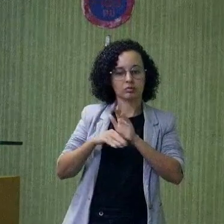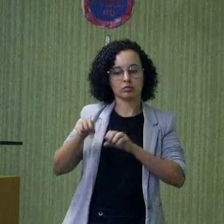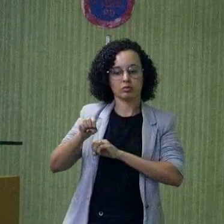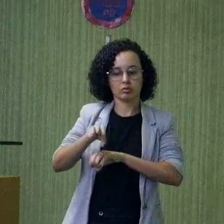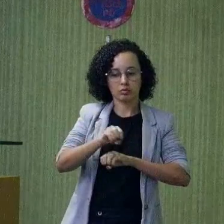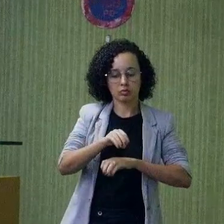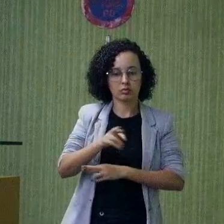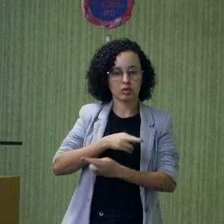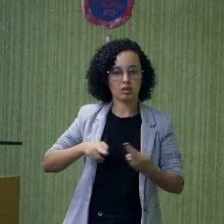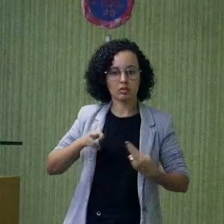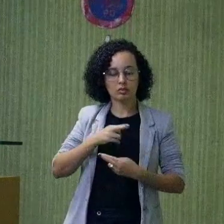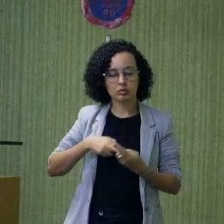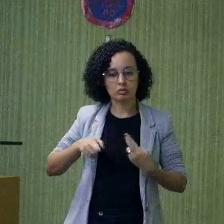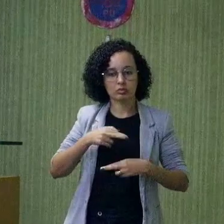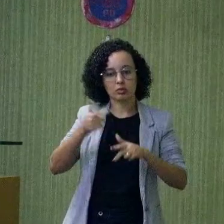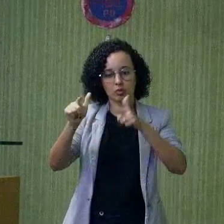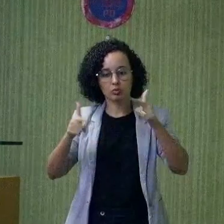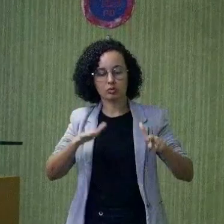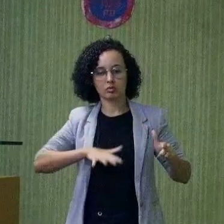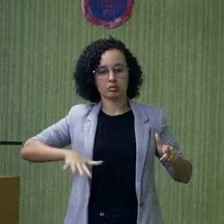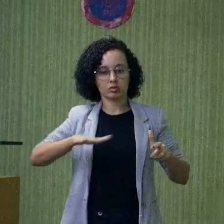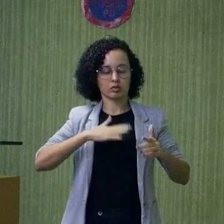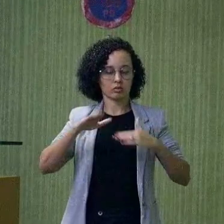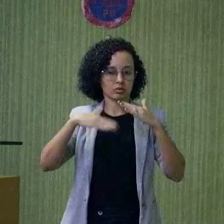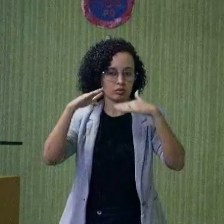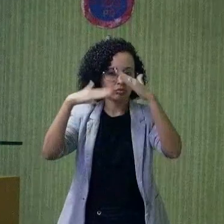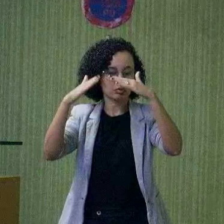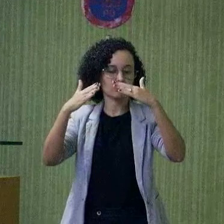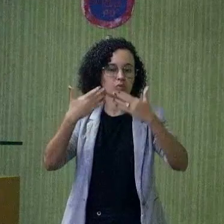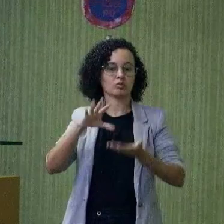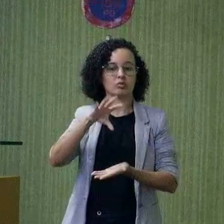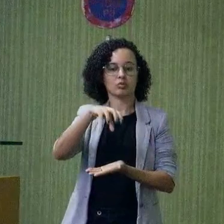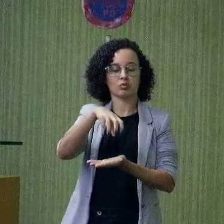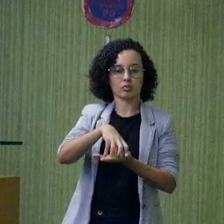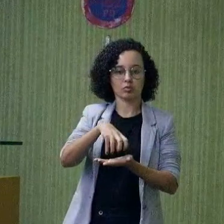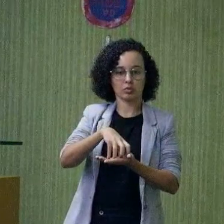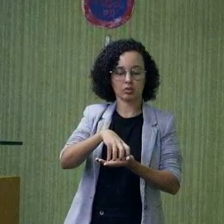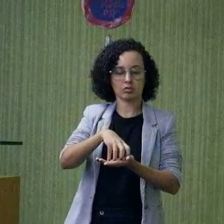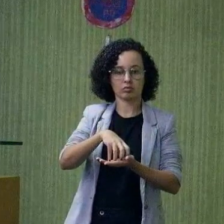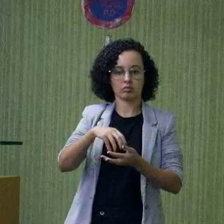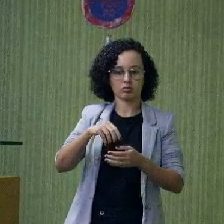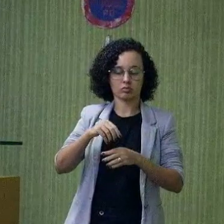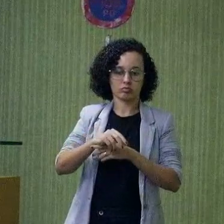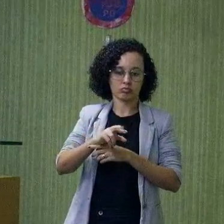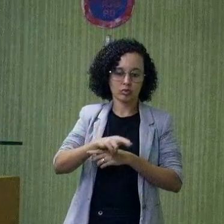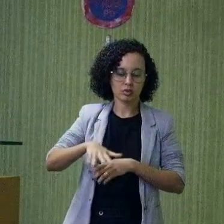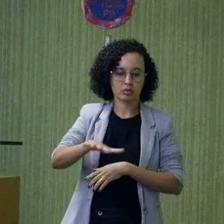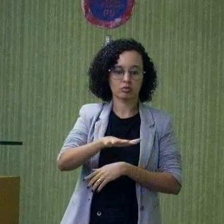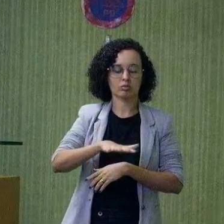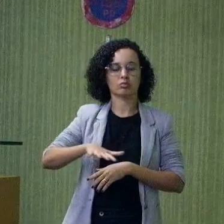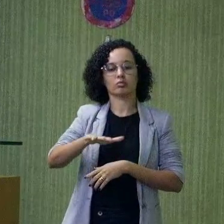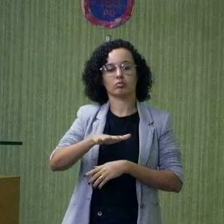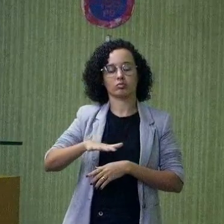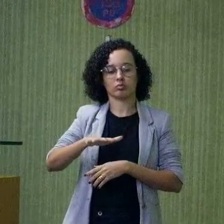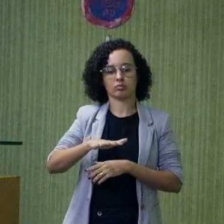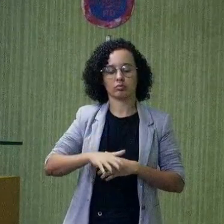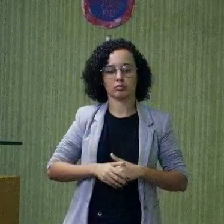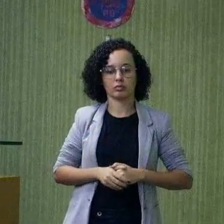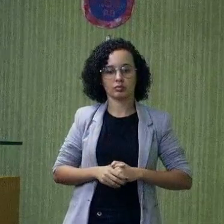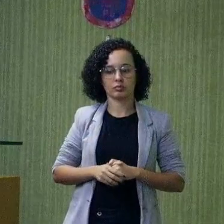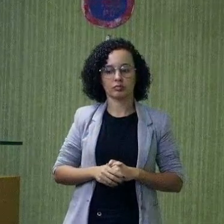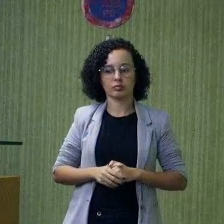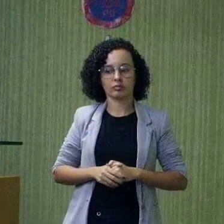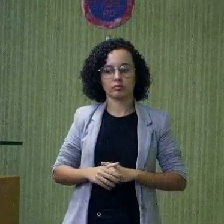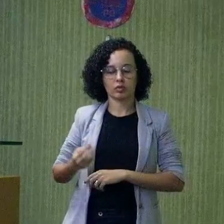relação com as outras áreas de desenvolvimento local Regional e Nacional né a a segunda diretriz é uma eh que se